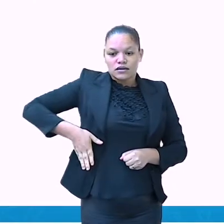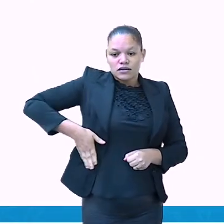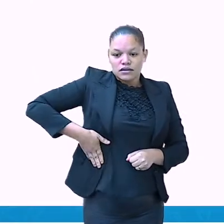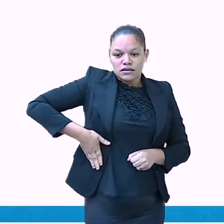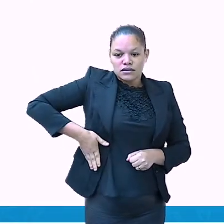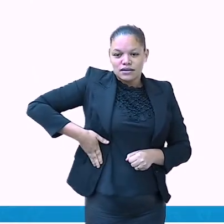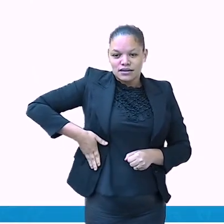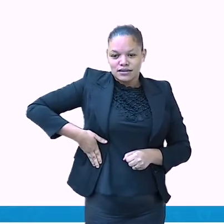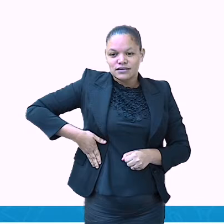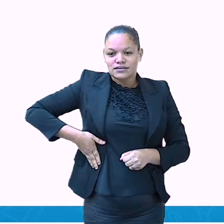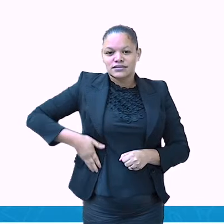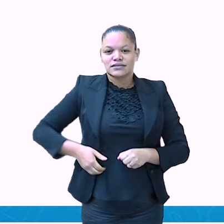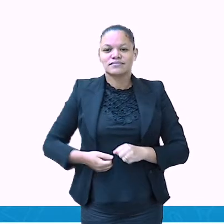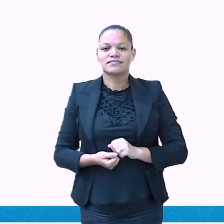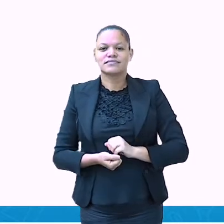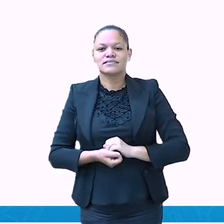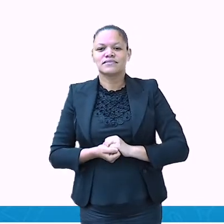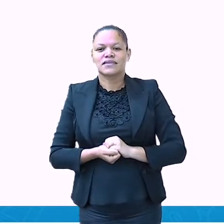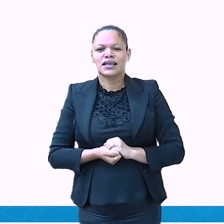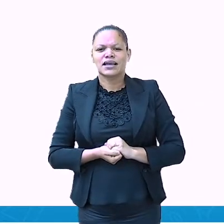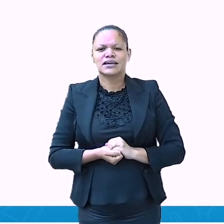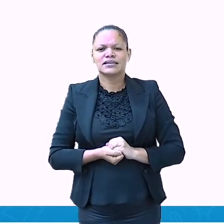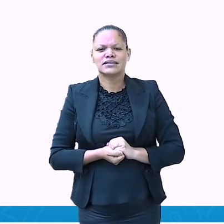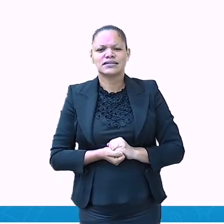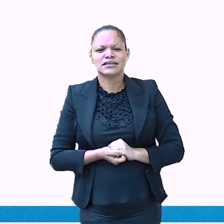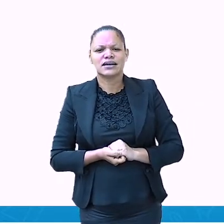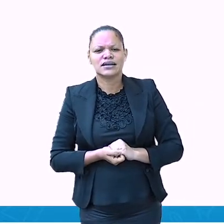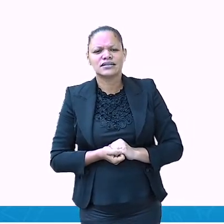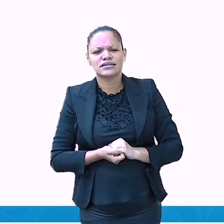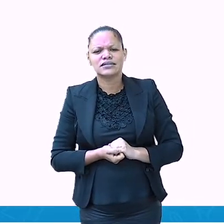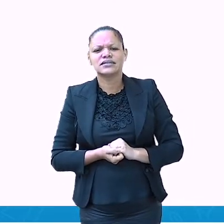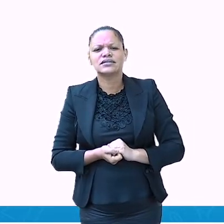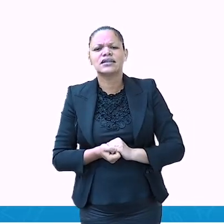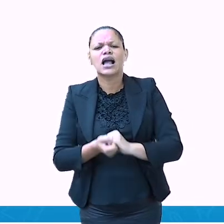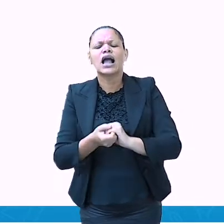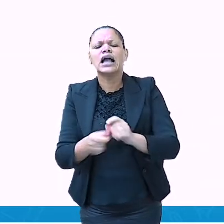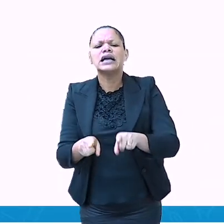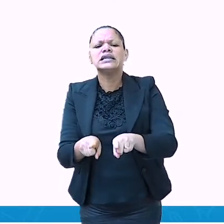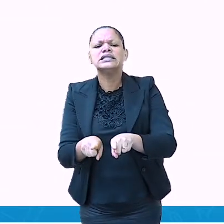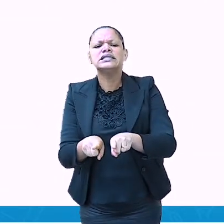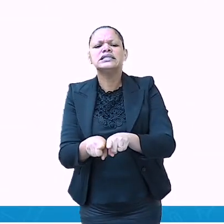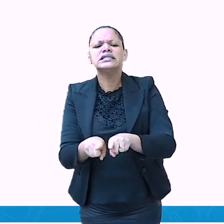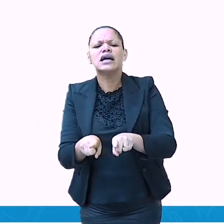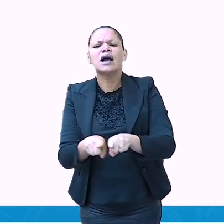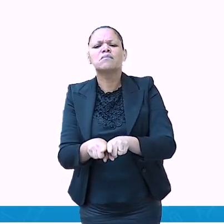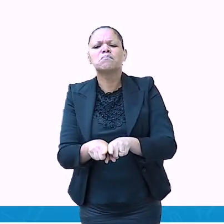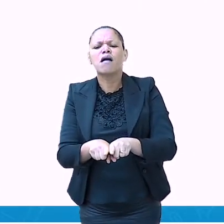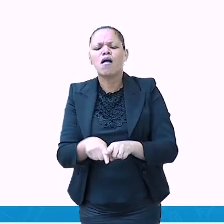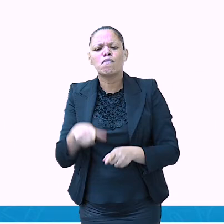E os peixes, eles têm mandíbulas, que é essa estrutura da boca.